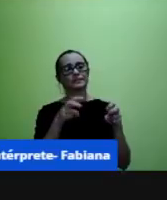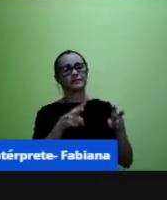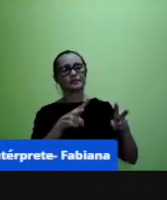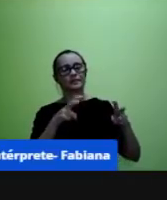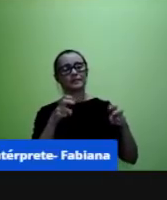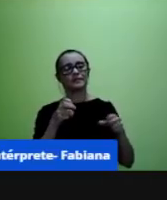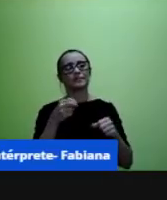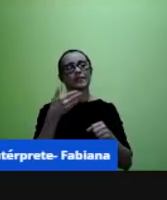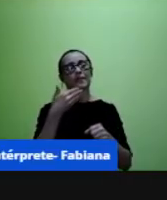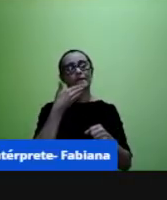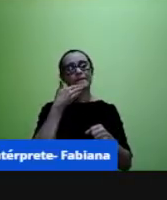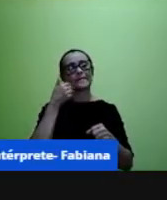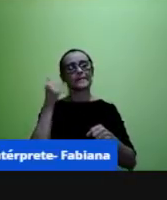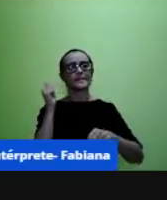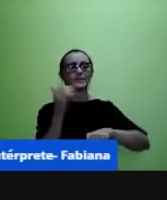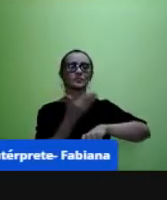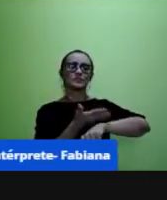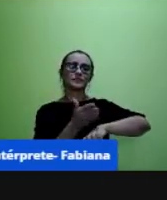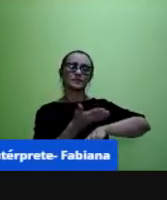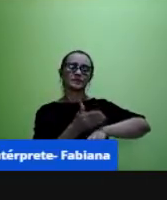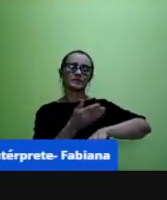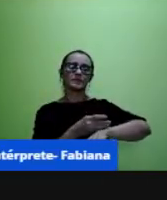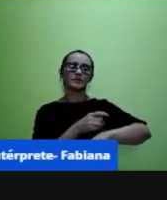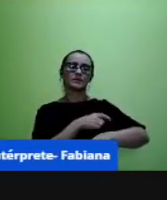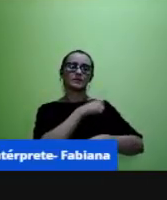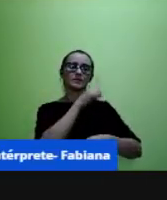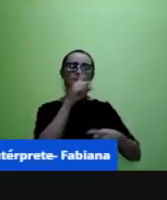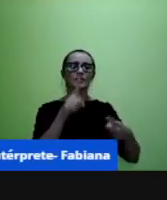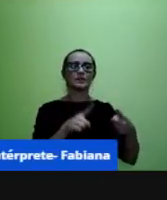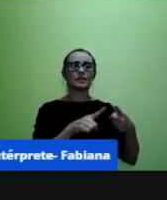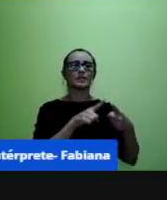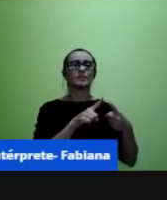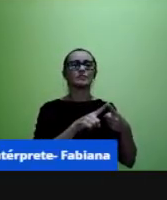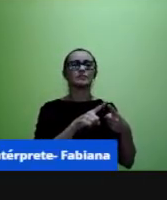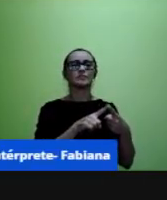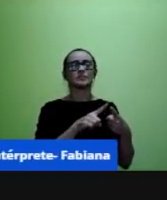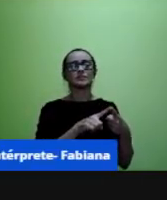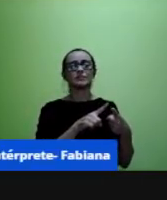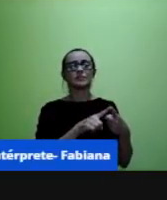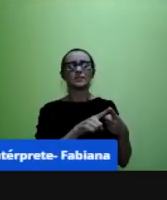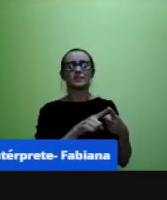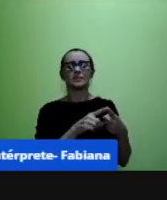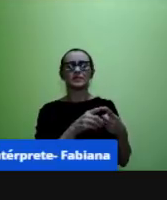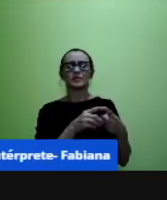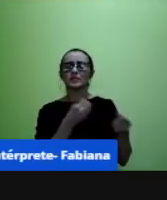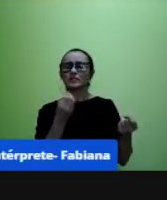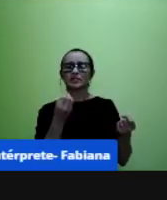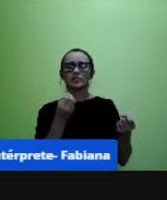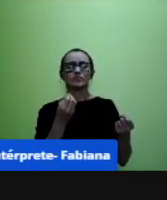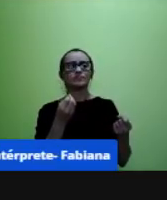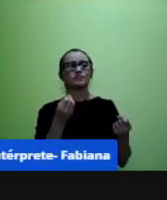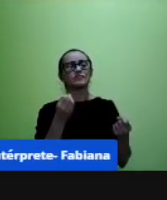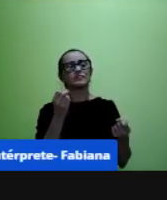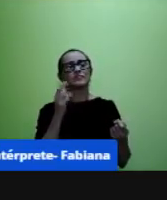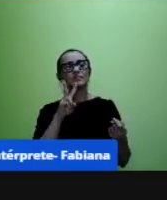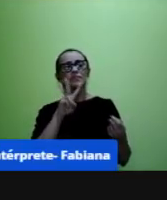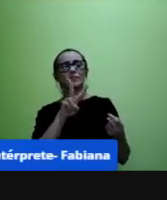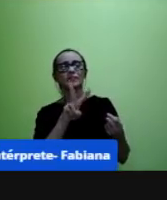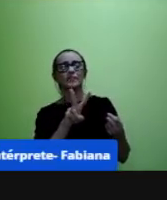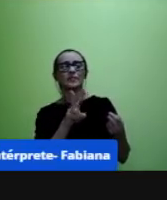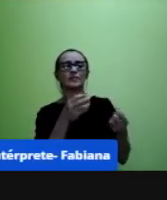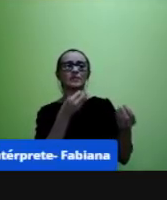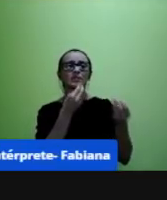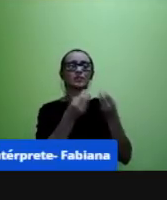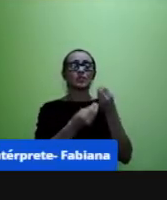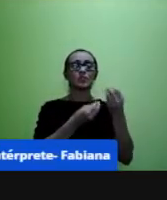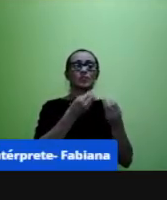pedagógica, né? Então, a primeira é a diagnóstica. Então, você vai partir de um resultado, ou seja, de um